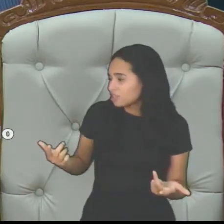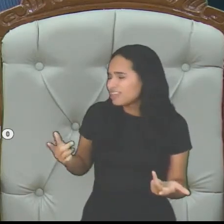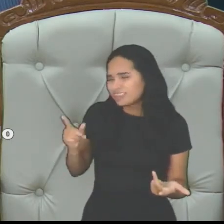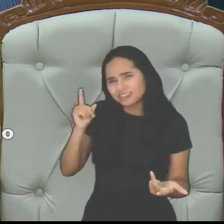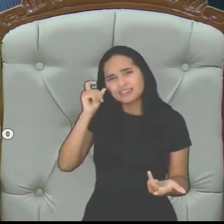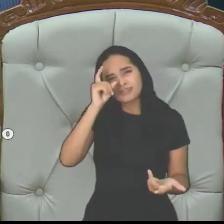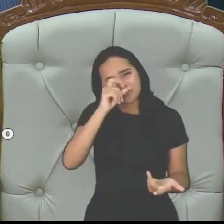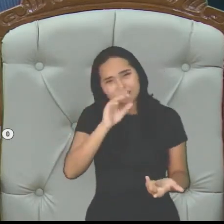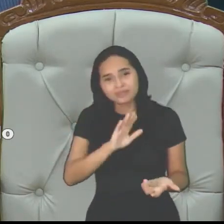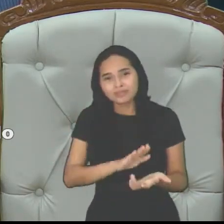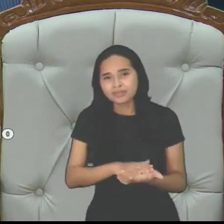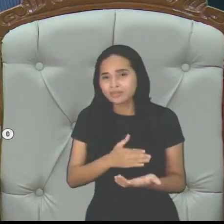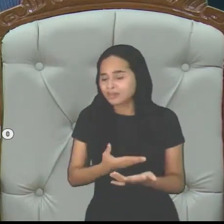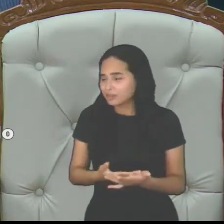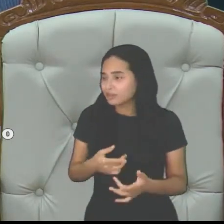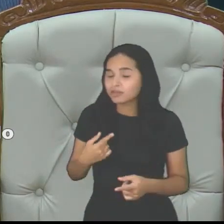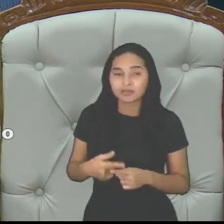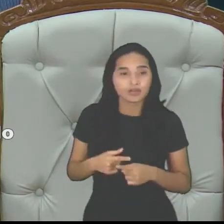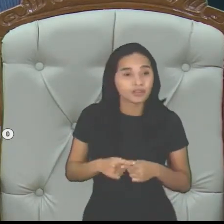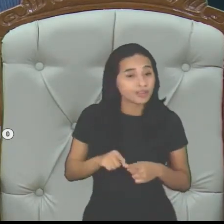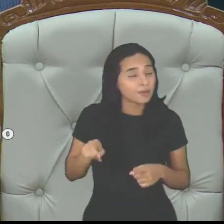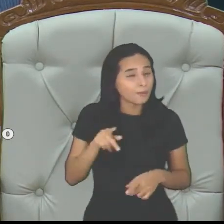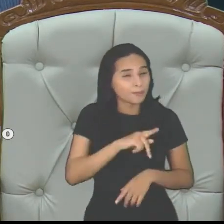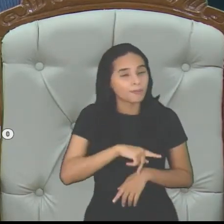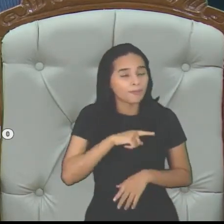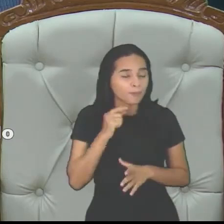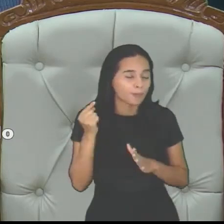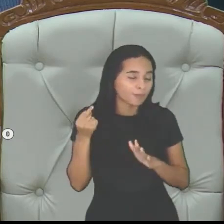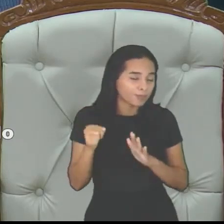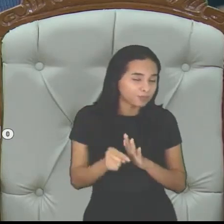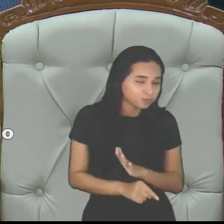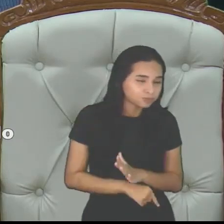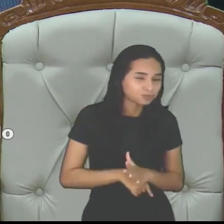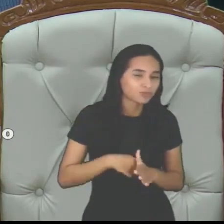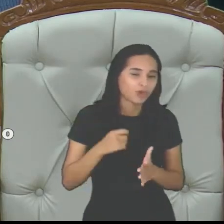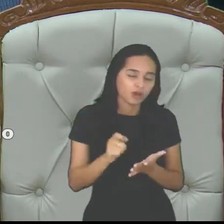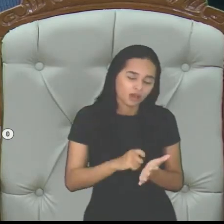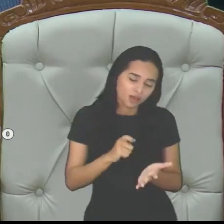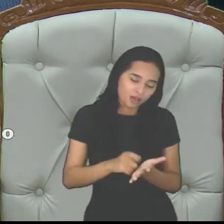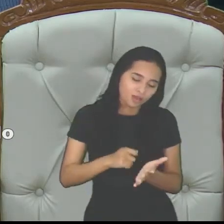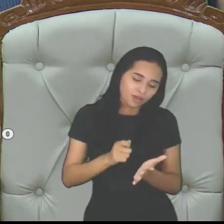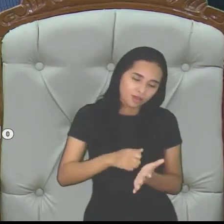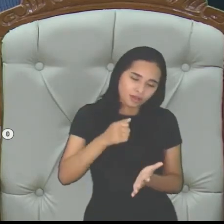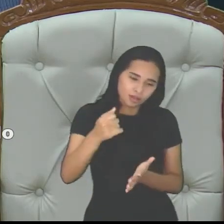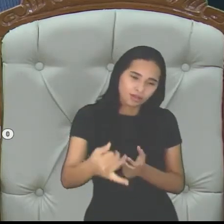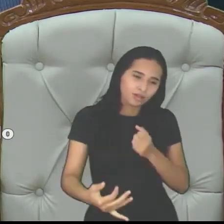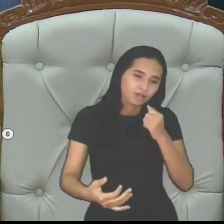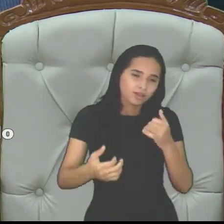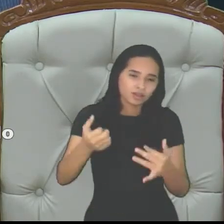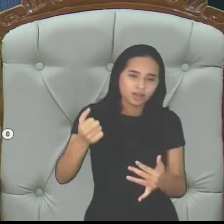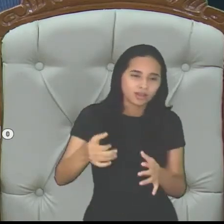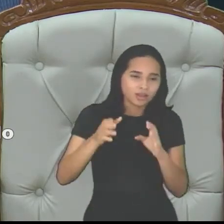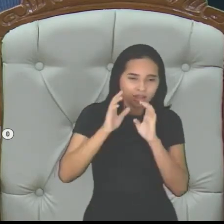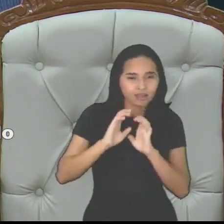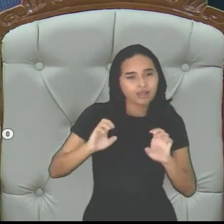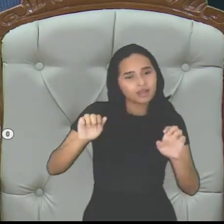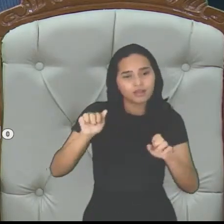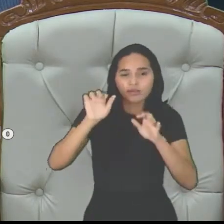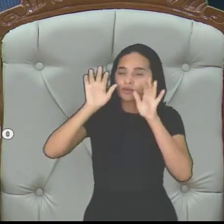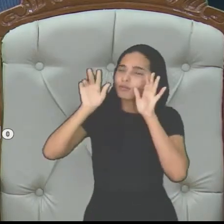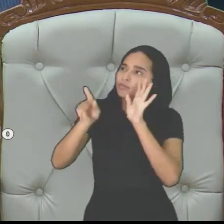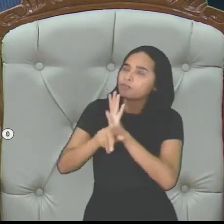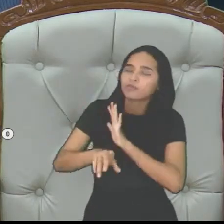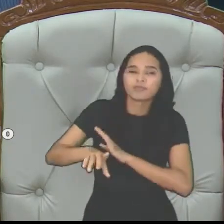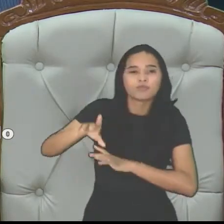difícil interpretação, porque Paulo foi profundo naquilo que ele expõe do Evangelho, nas revelações que ele tem de Deus. É o homem